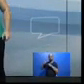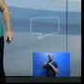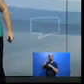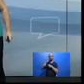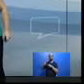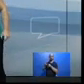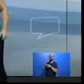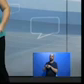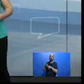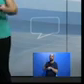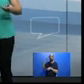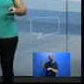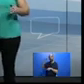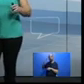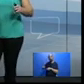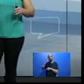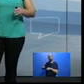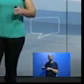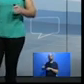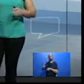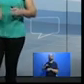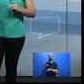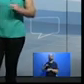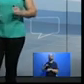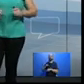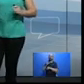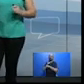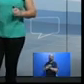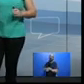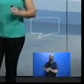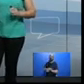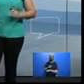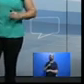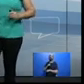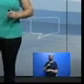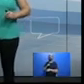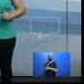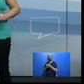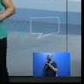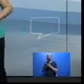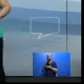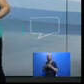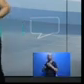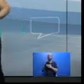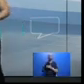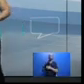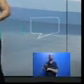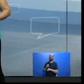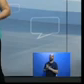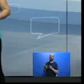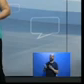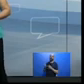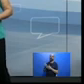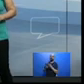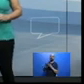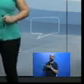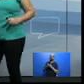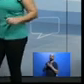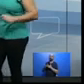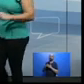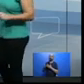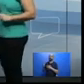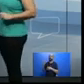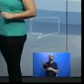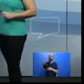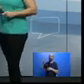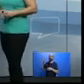Paulo, que já tinha um porto de escravos, já tinha um certo comércio ali. Então, mais ou menos as duas que foram para frente. O resto a gente